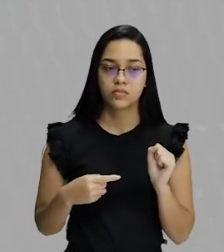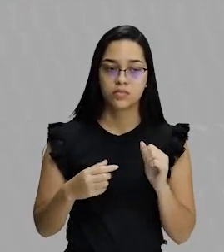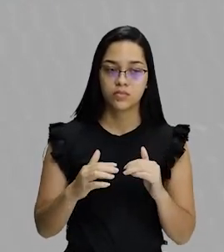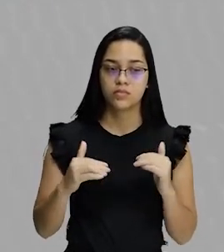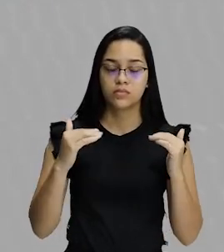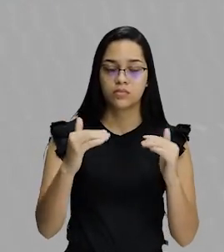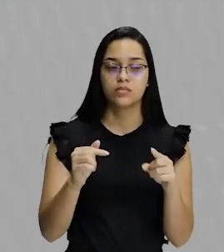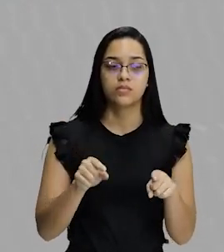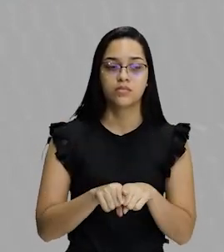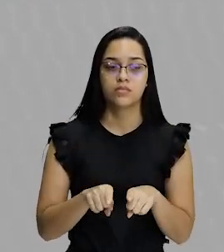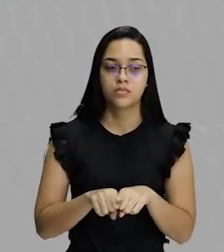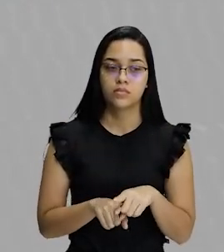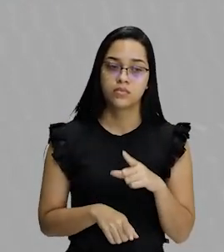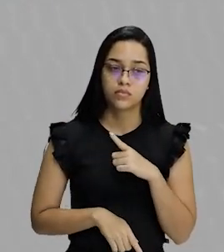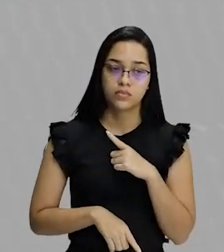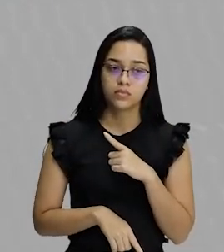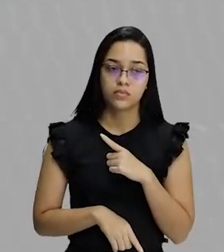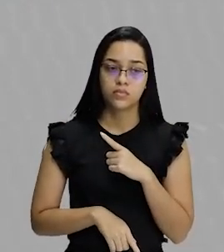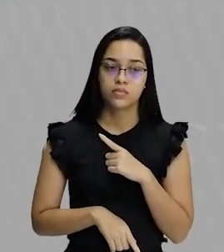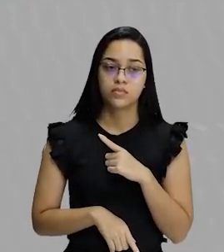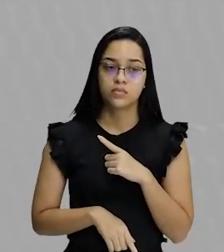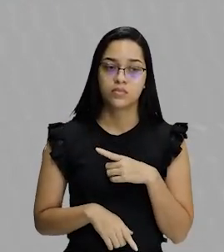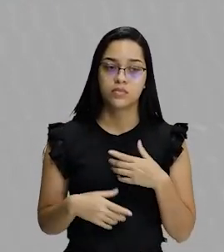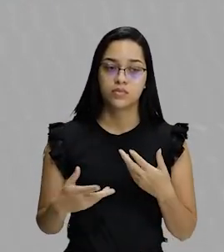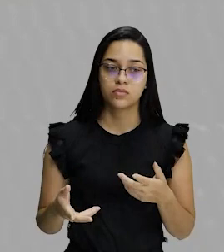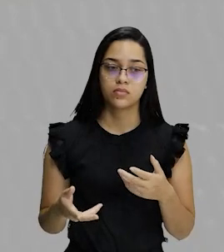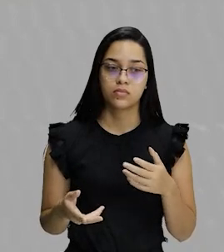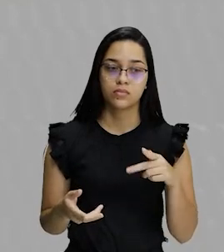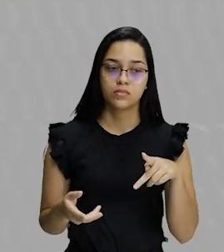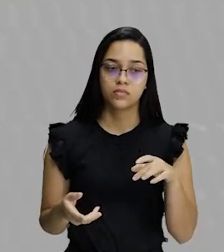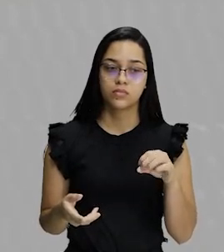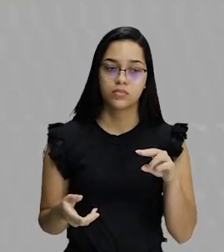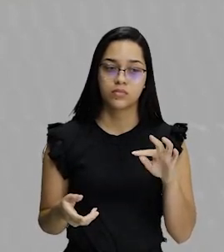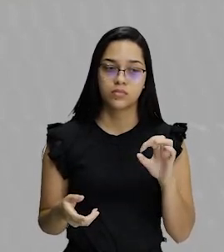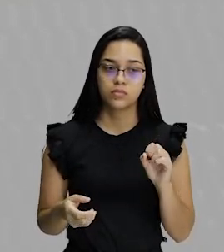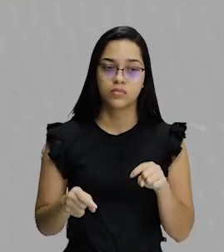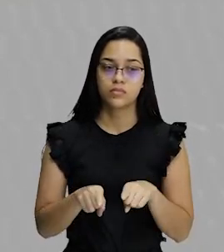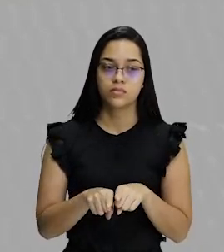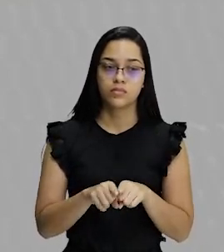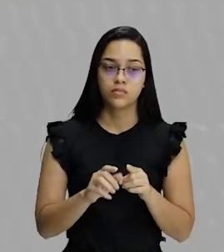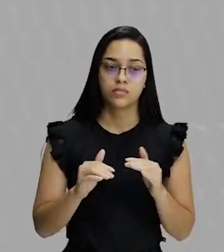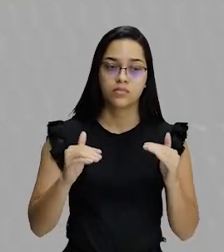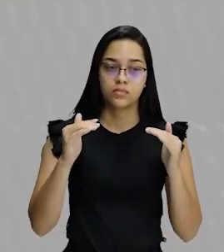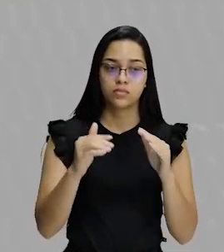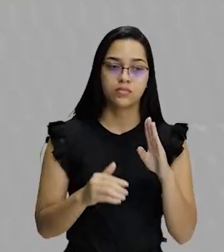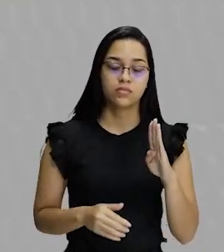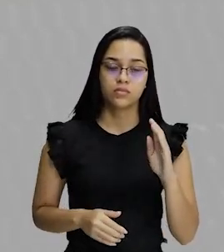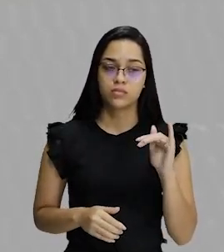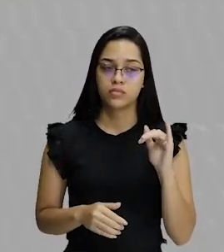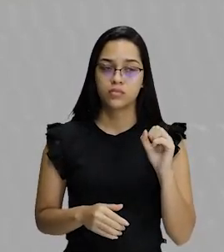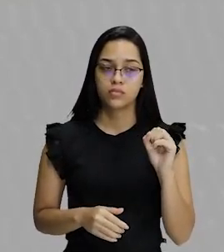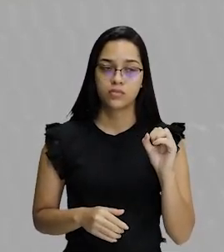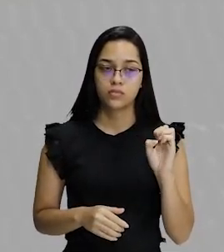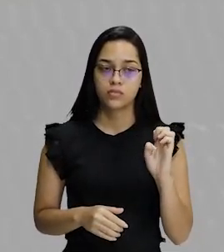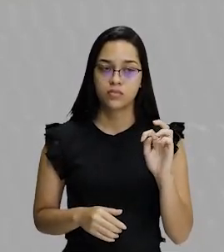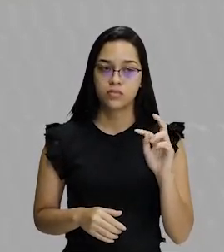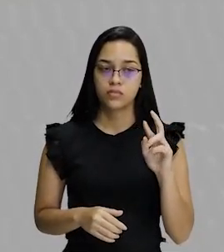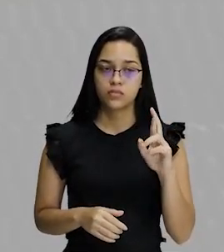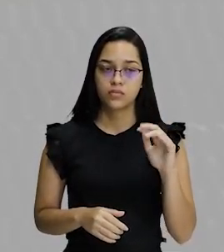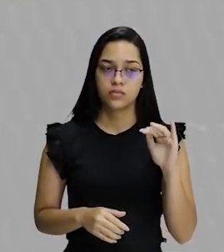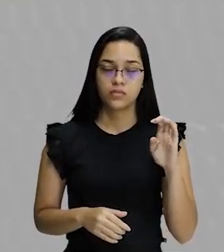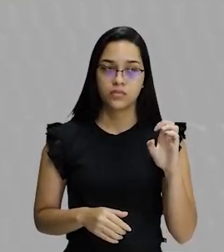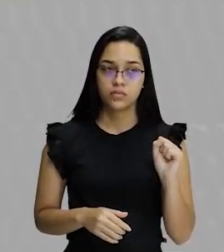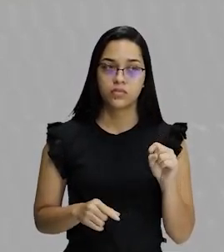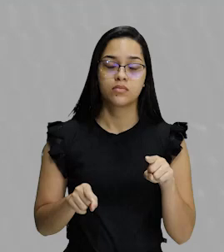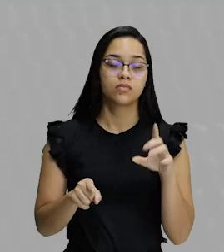Tá? Além disso, pessoal, os pontos eles podem estar em cima das bissetrizes, tá? Vamos